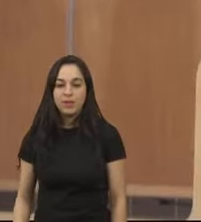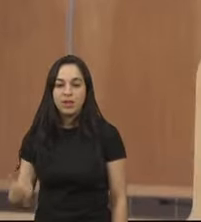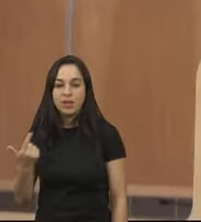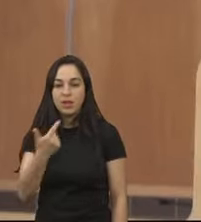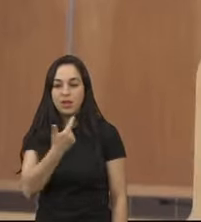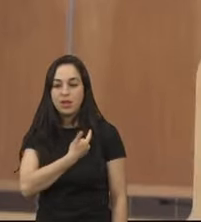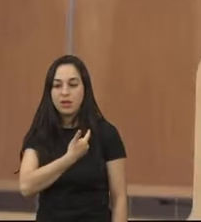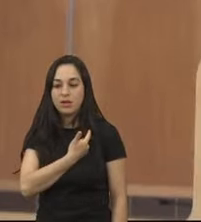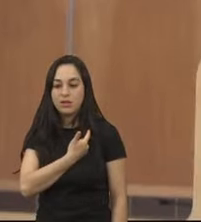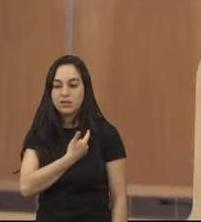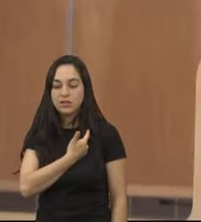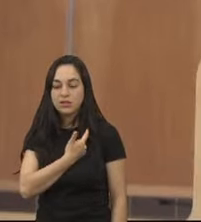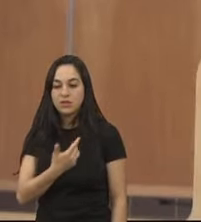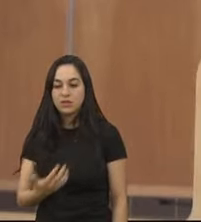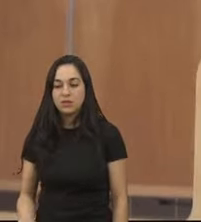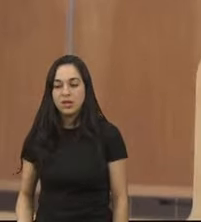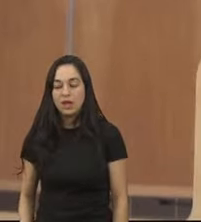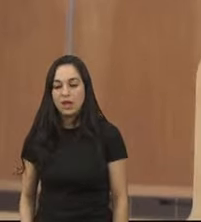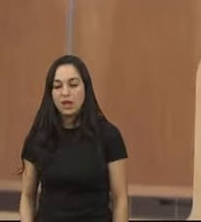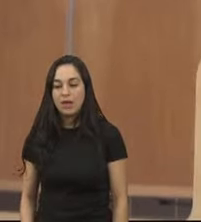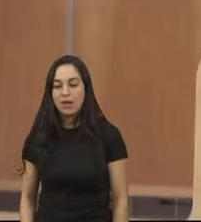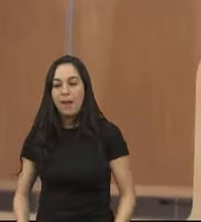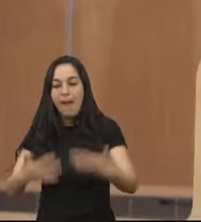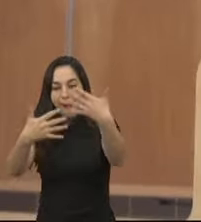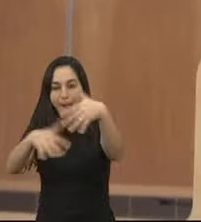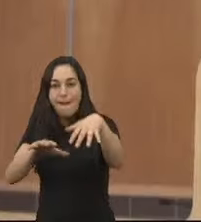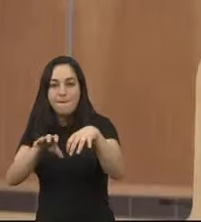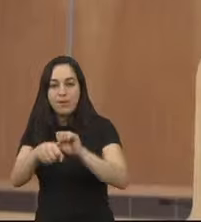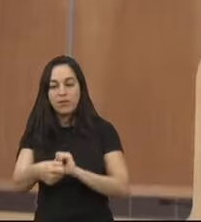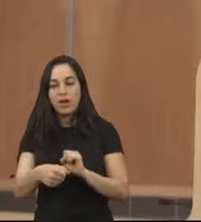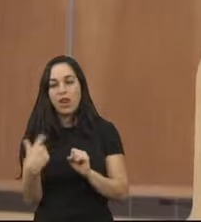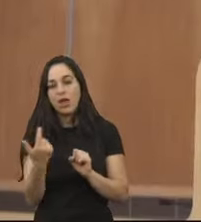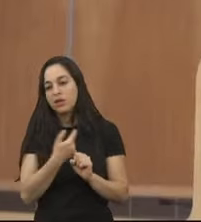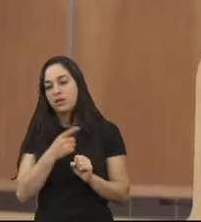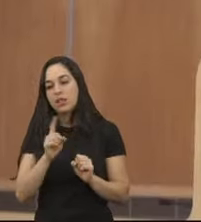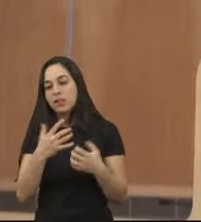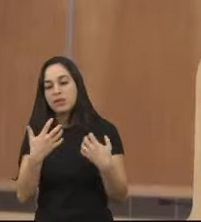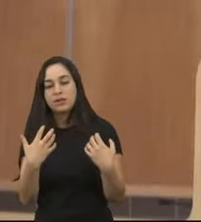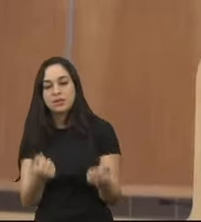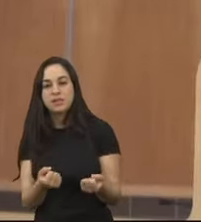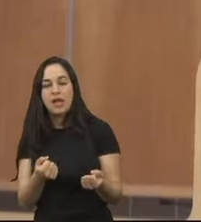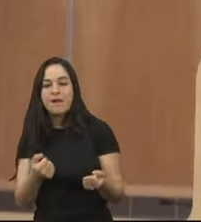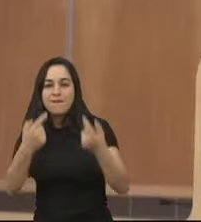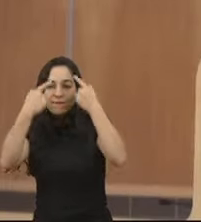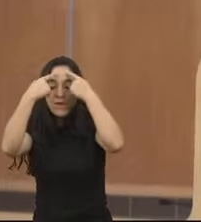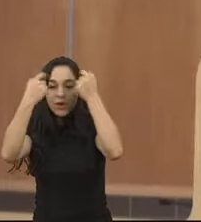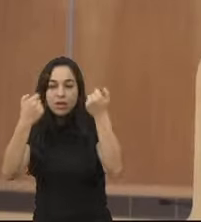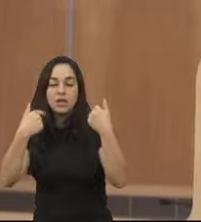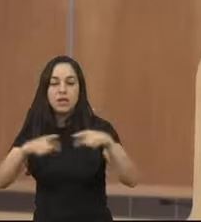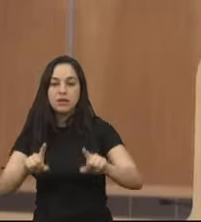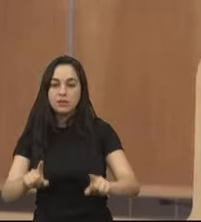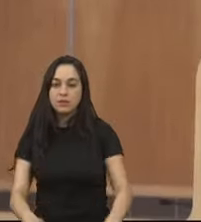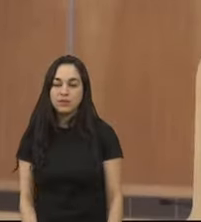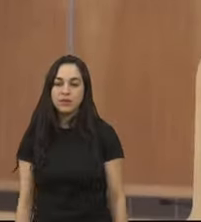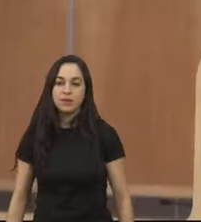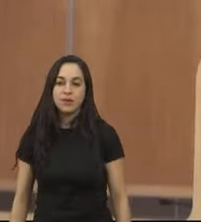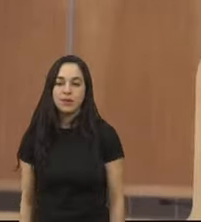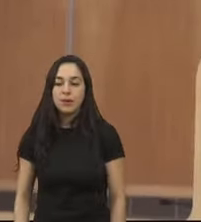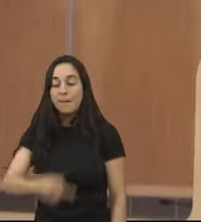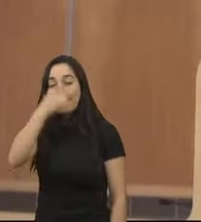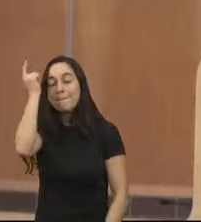justamente hoje, com essa lei sendo aprovada, a gente não aceitar mais esses maus tratos de pessoas que muitas